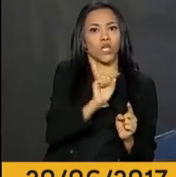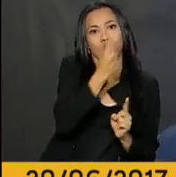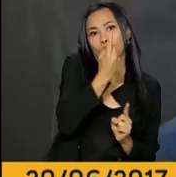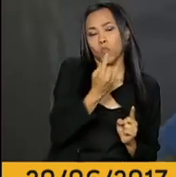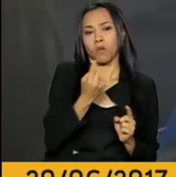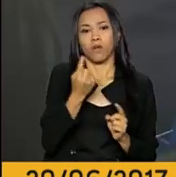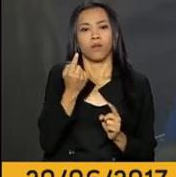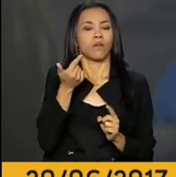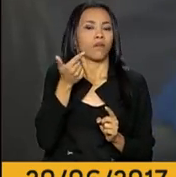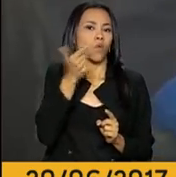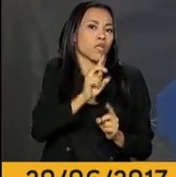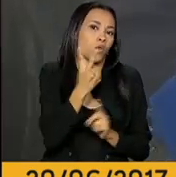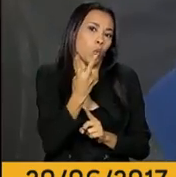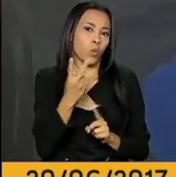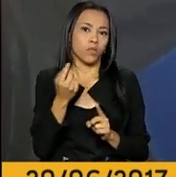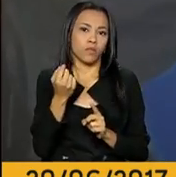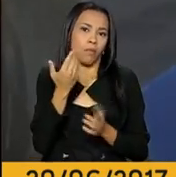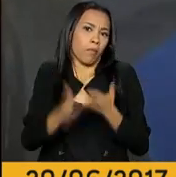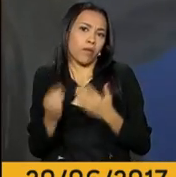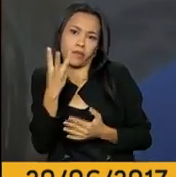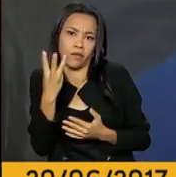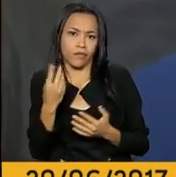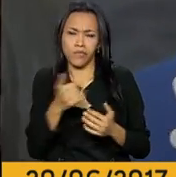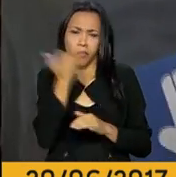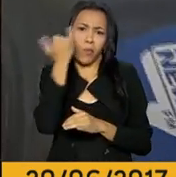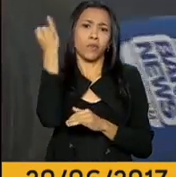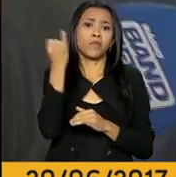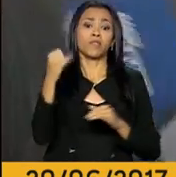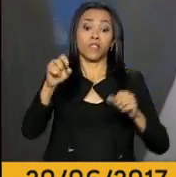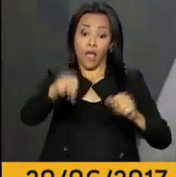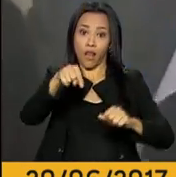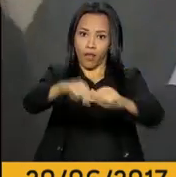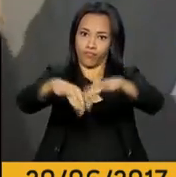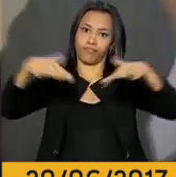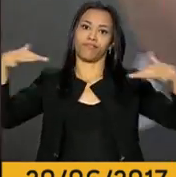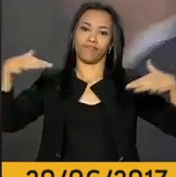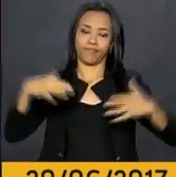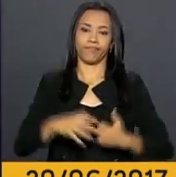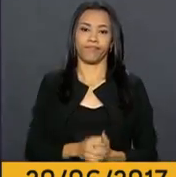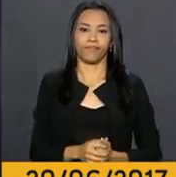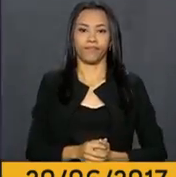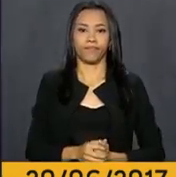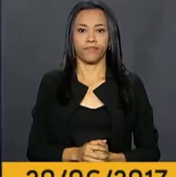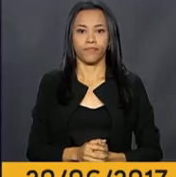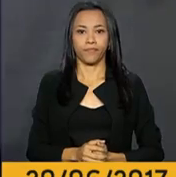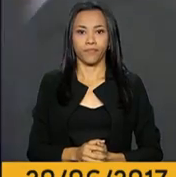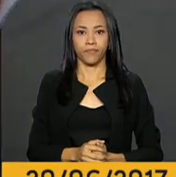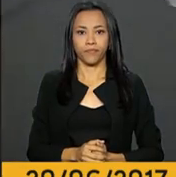perde outra, né? O que importa é o plenário. O Brasil vai ganhar no plenário. Senhor,